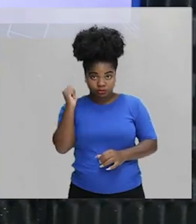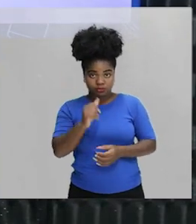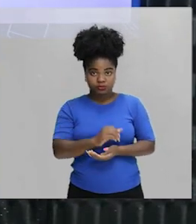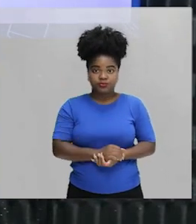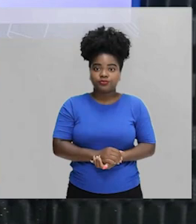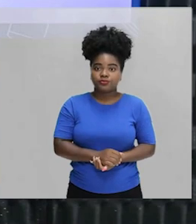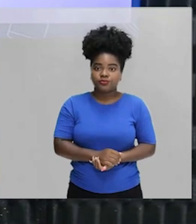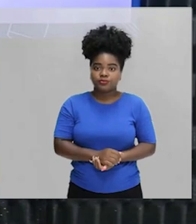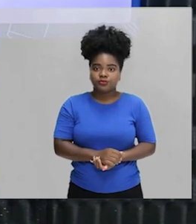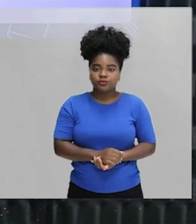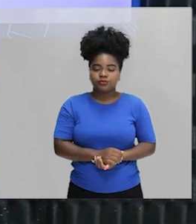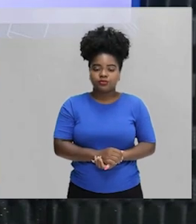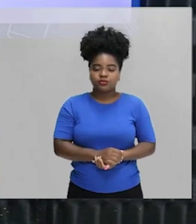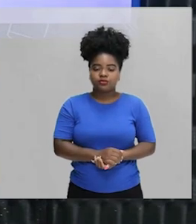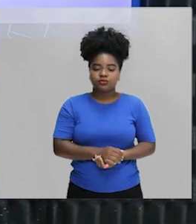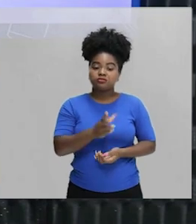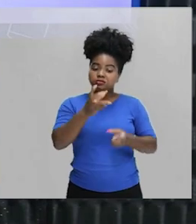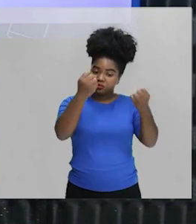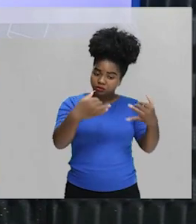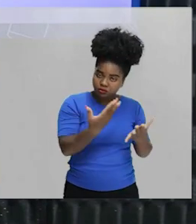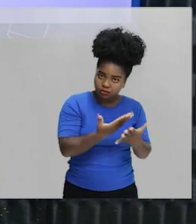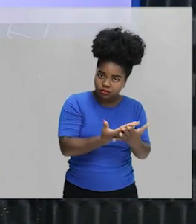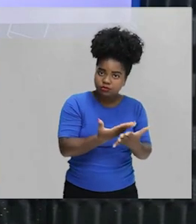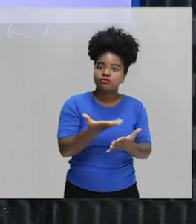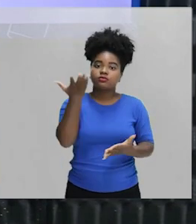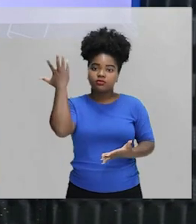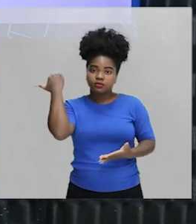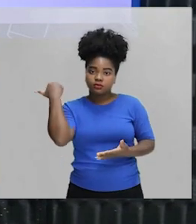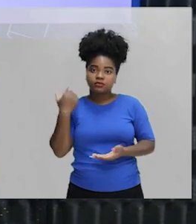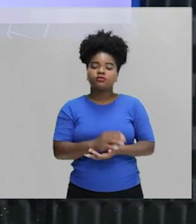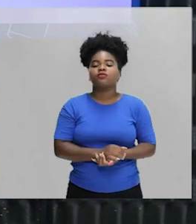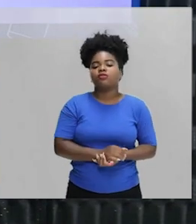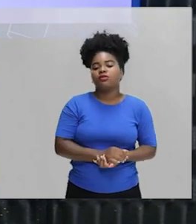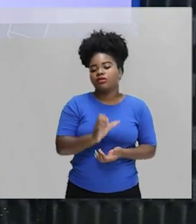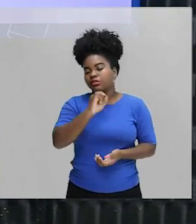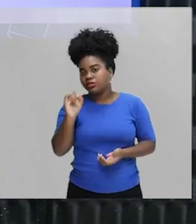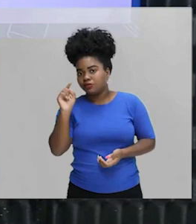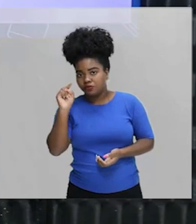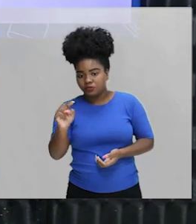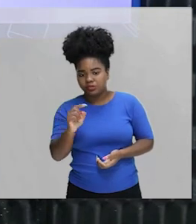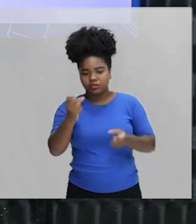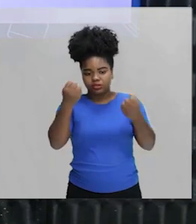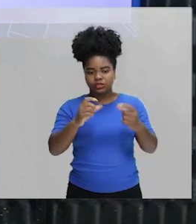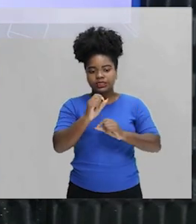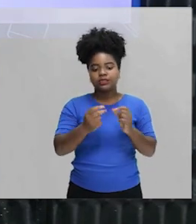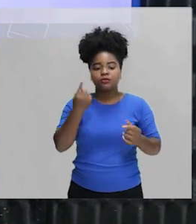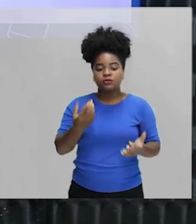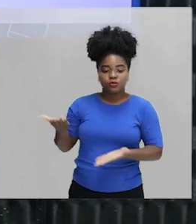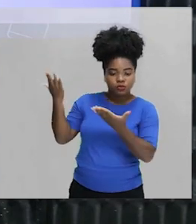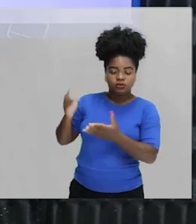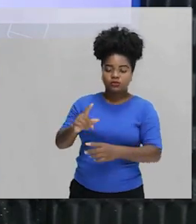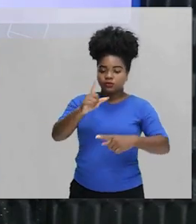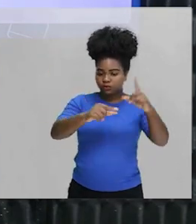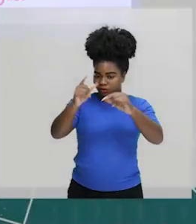estrelas já foi dito isso em aula né certo então se você disse que as estrelas são